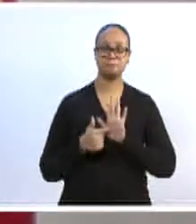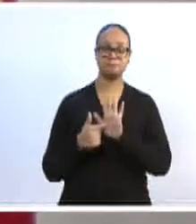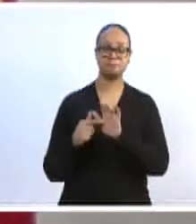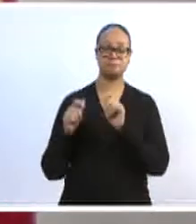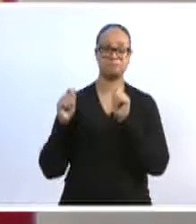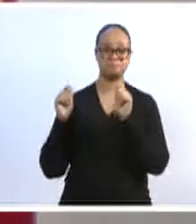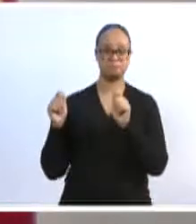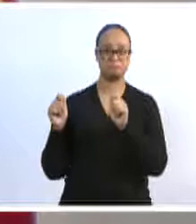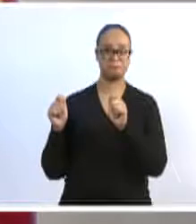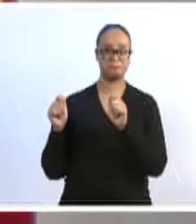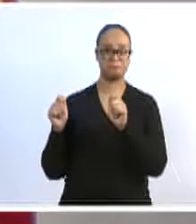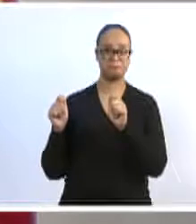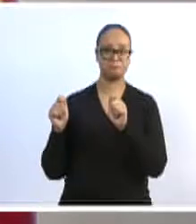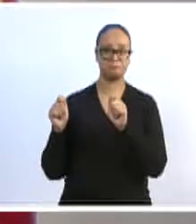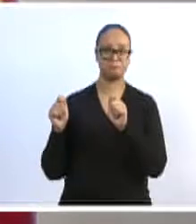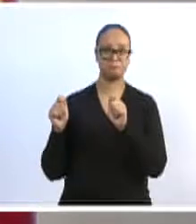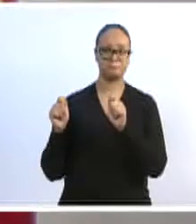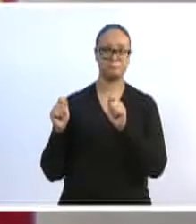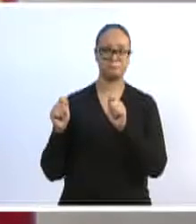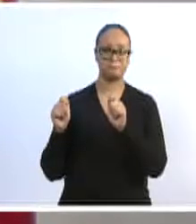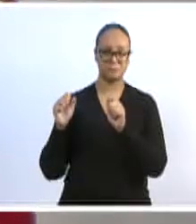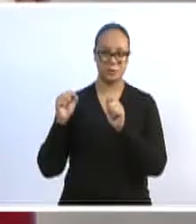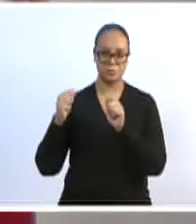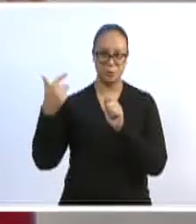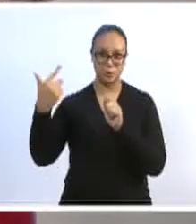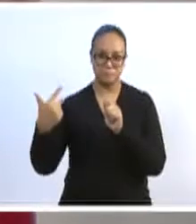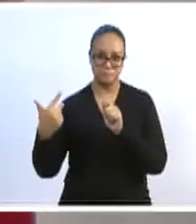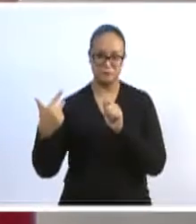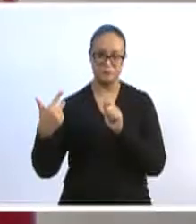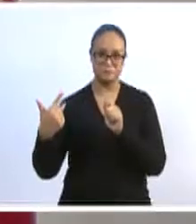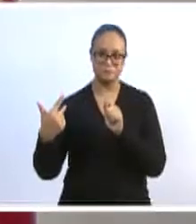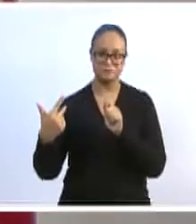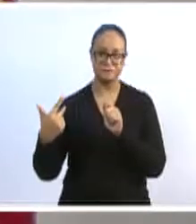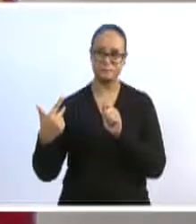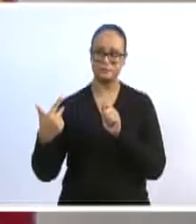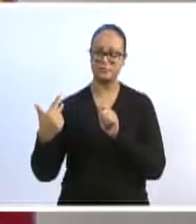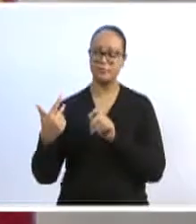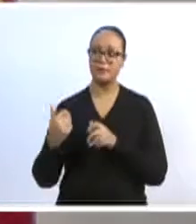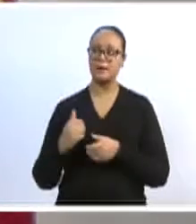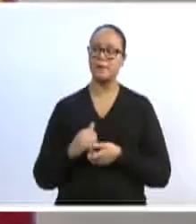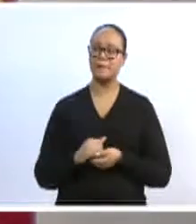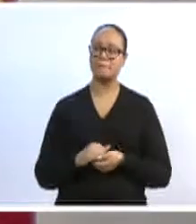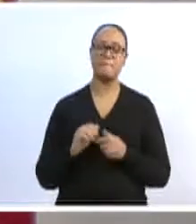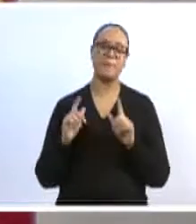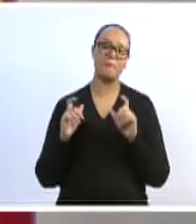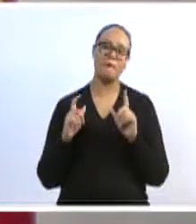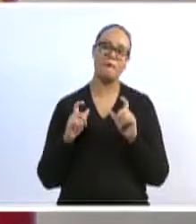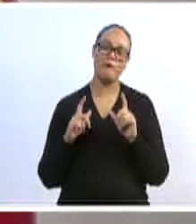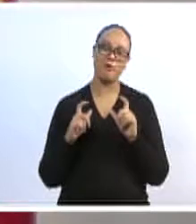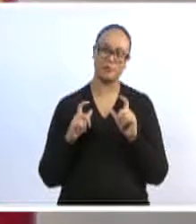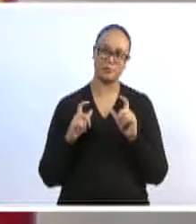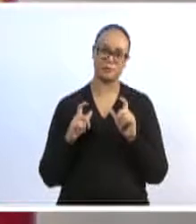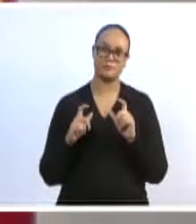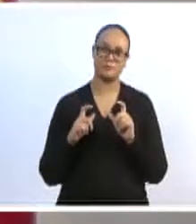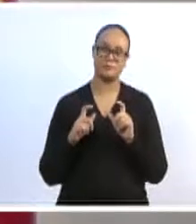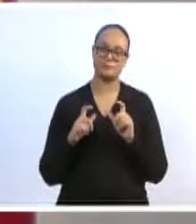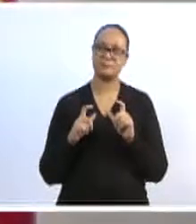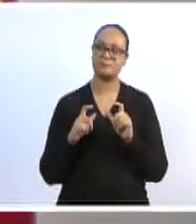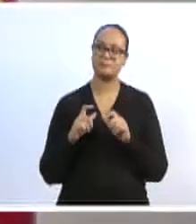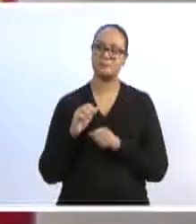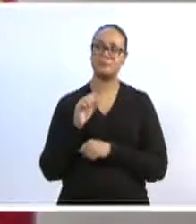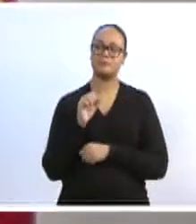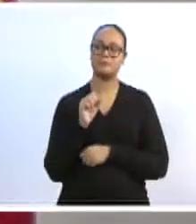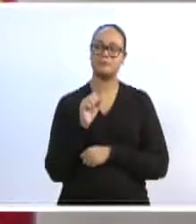depois então nós mostramos aqui aliás é uma foto do do circo joãozinho nosso querido